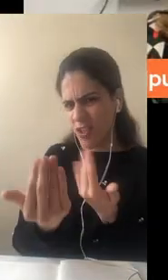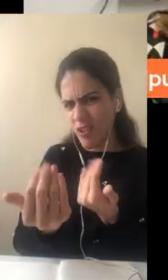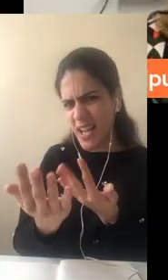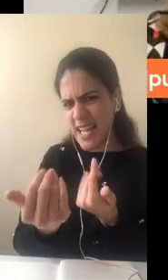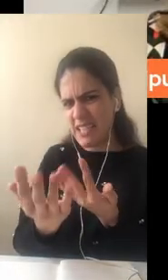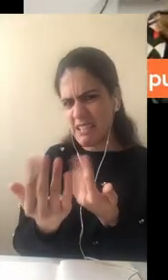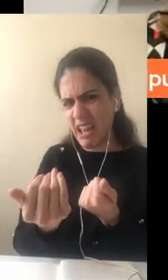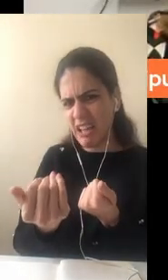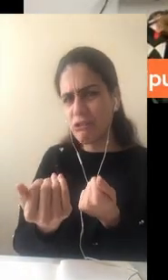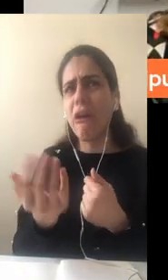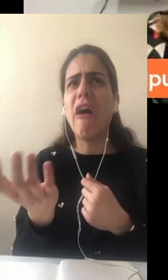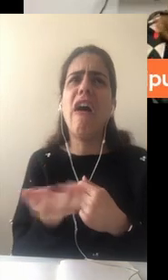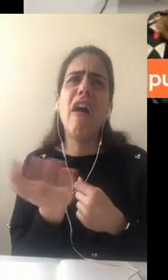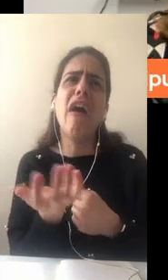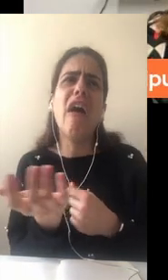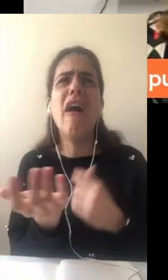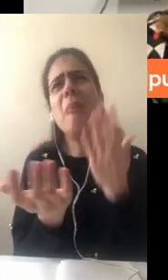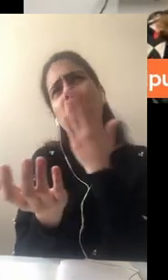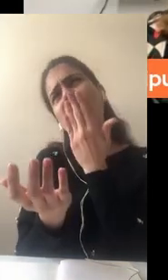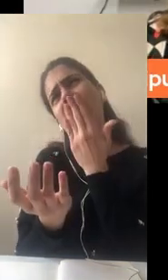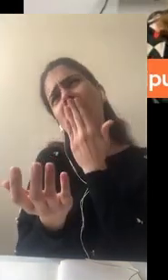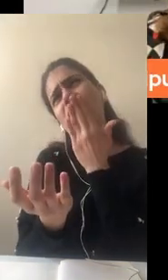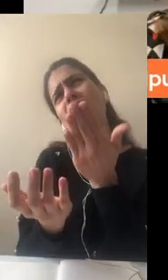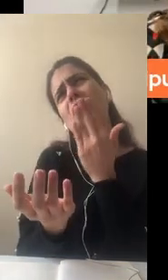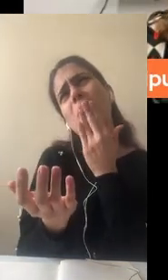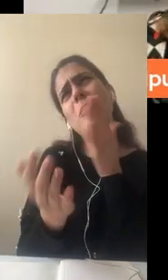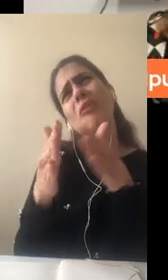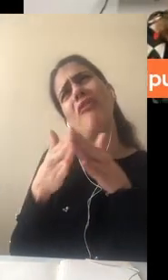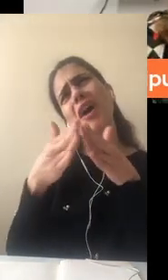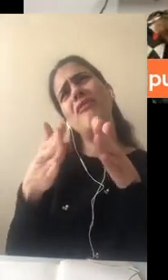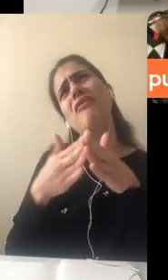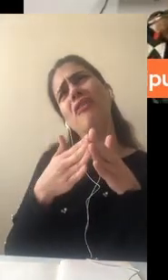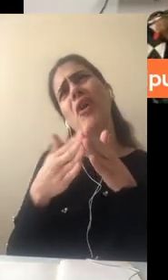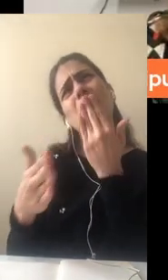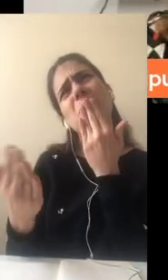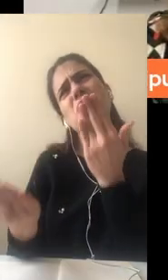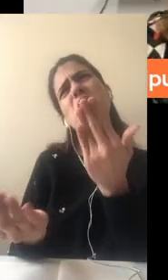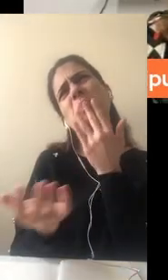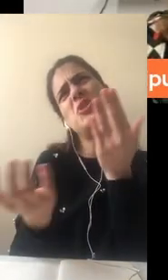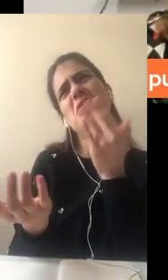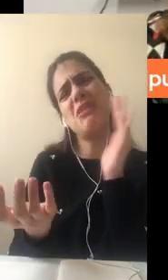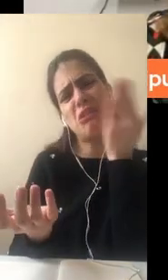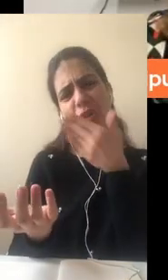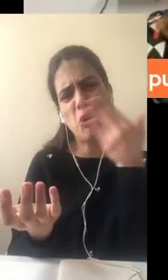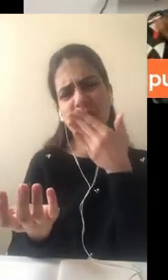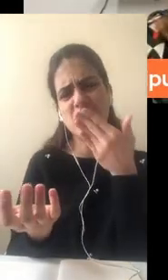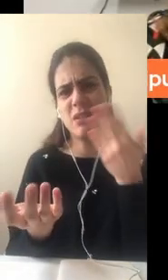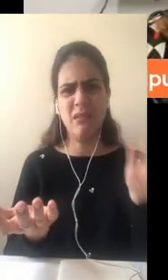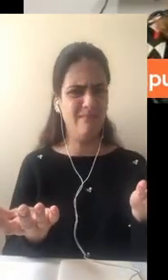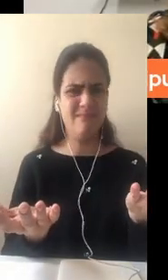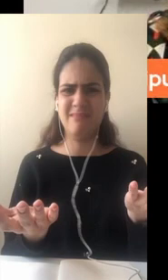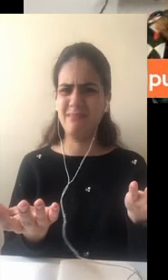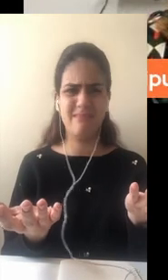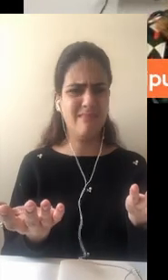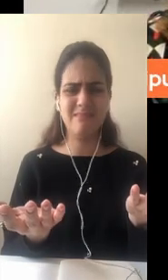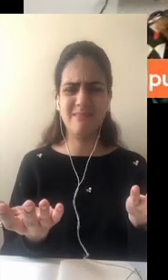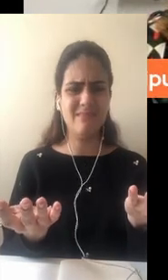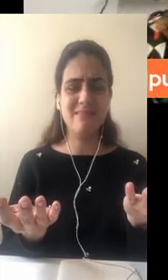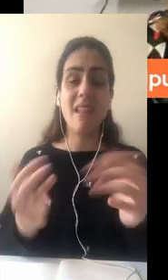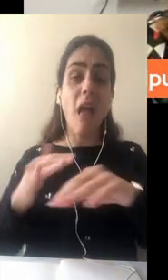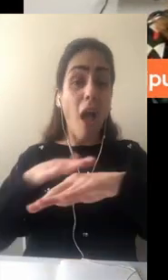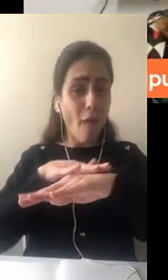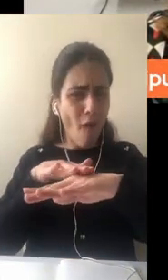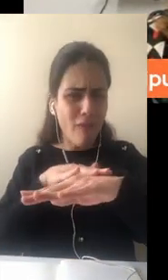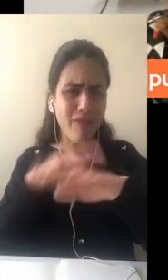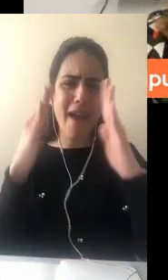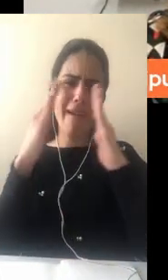a oferta e a troca é a cultura da morte. Que Uhum. tal se a gente não fizer a festa da gratidão, do